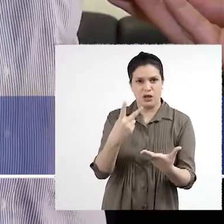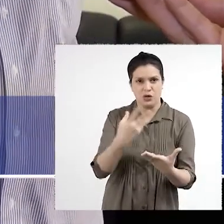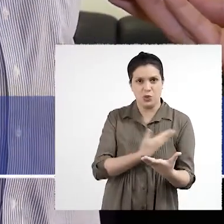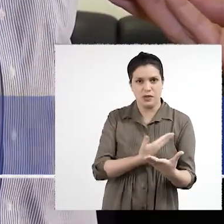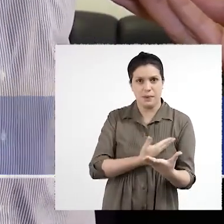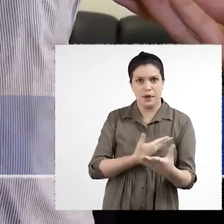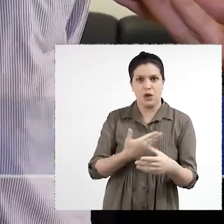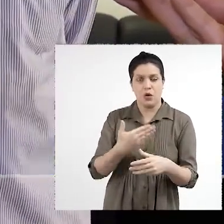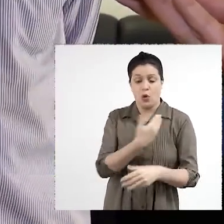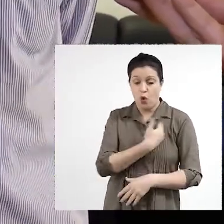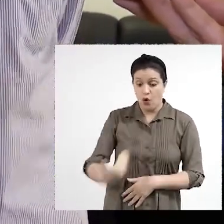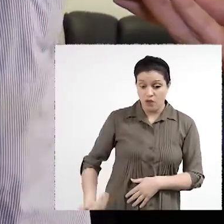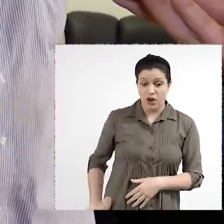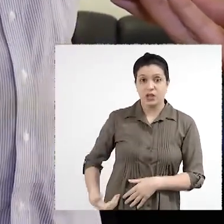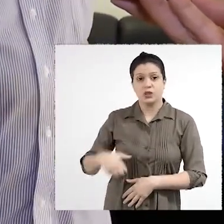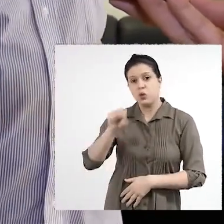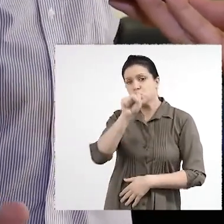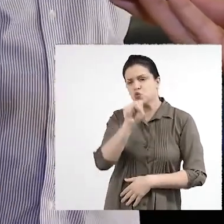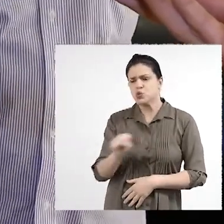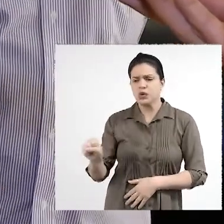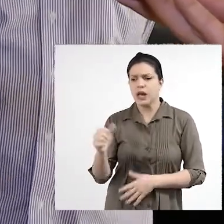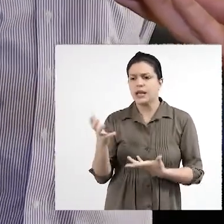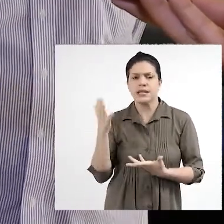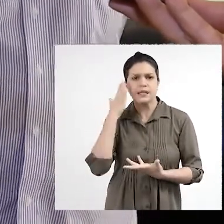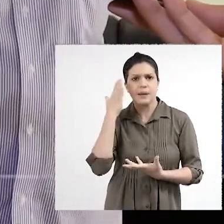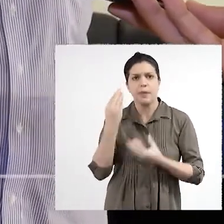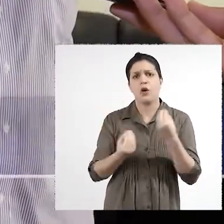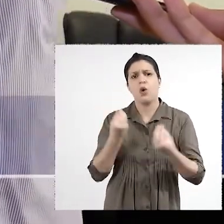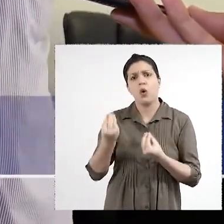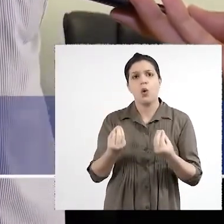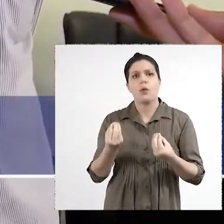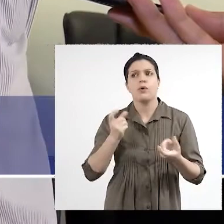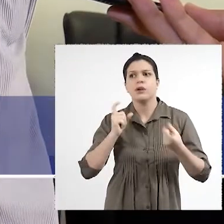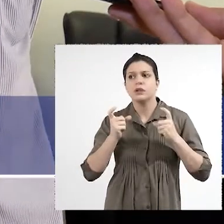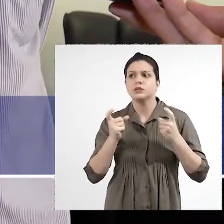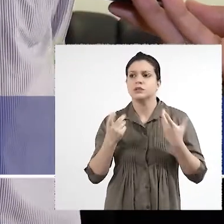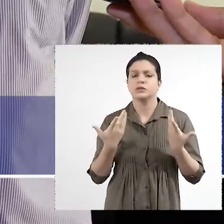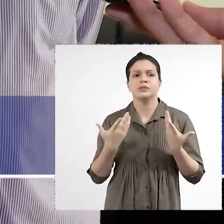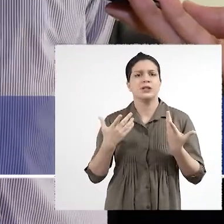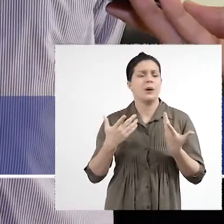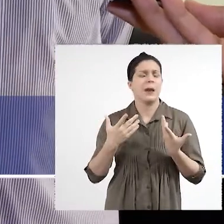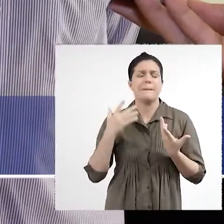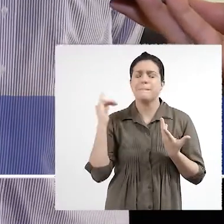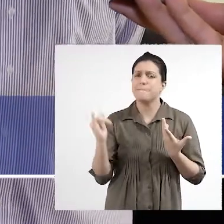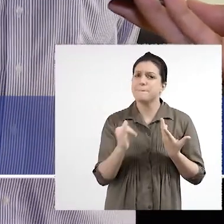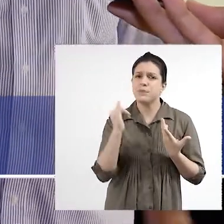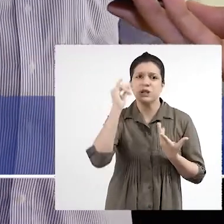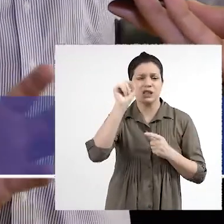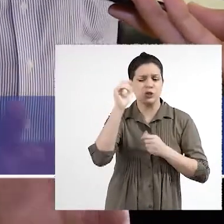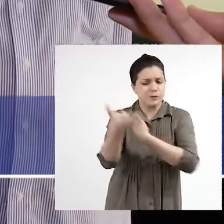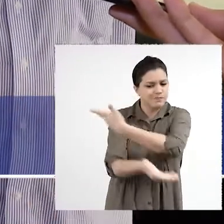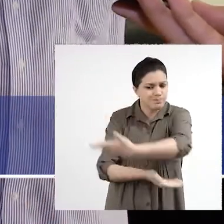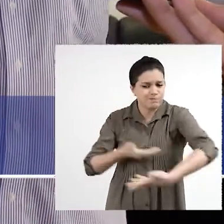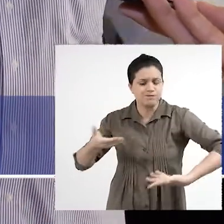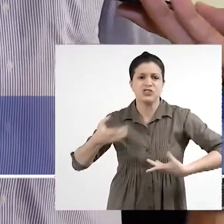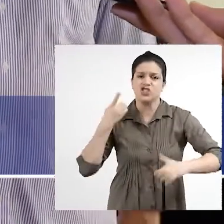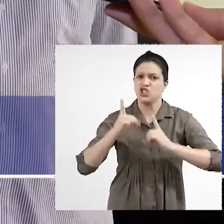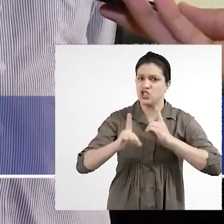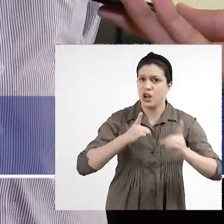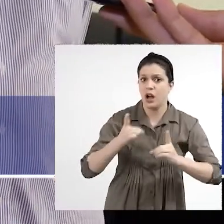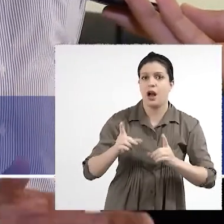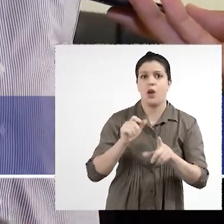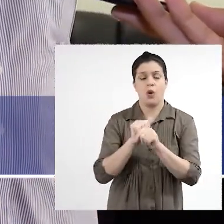com 2 amigos governadores do Sudeste, importante, querendo saber a dinâmica da reunião. Então, diálogo permanente com os